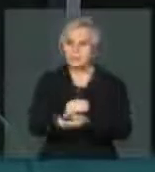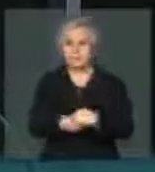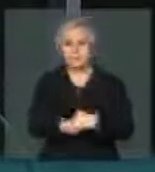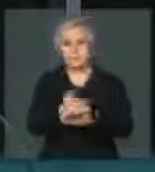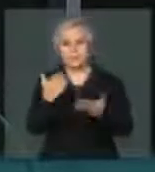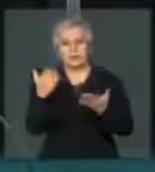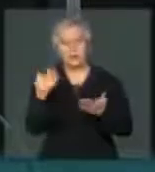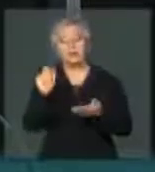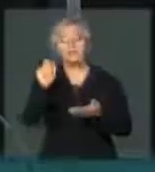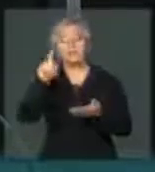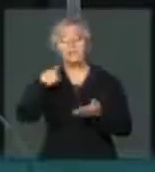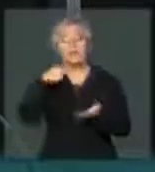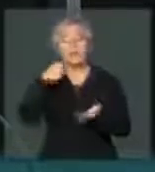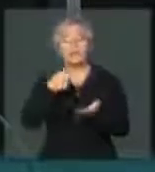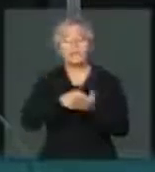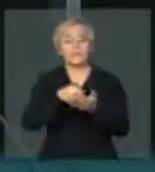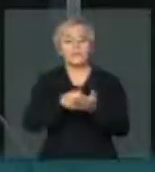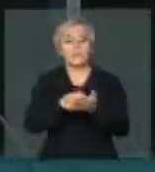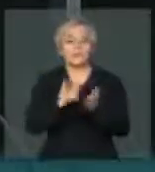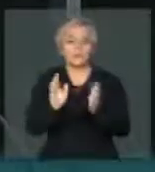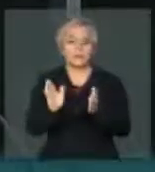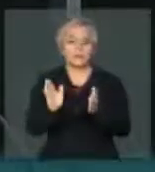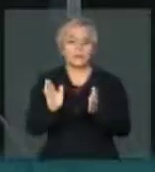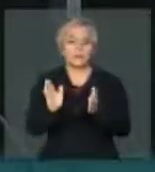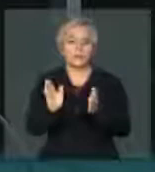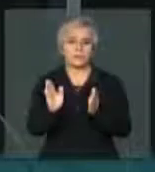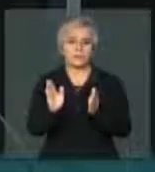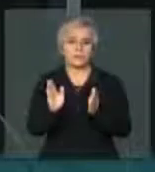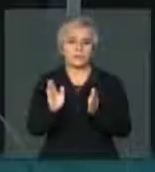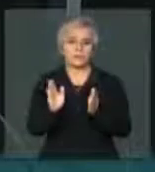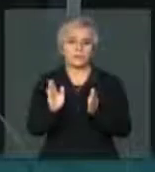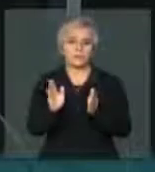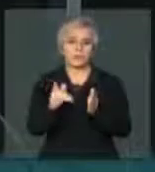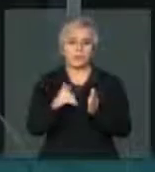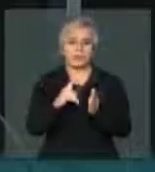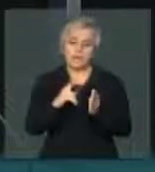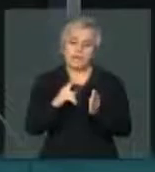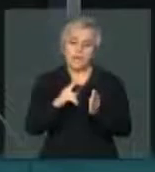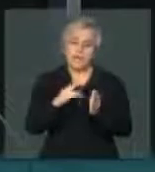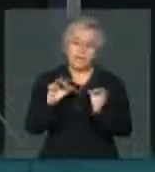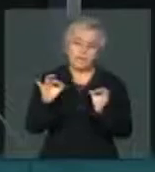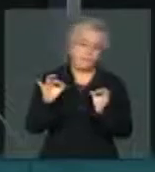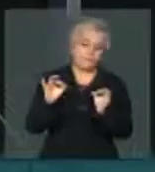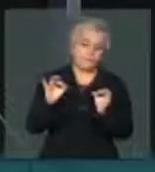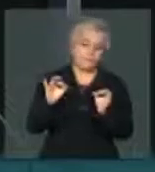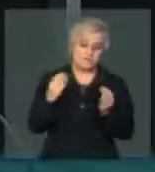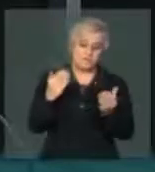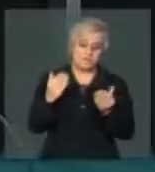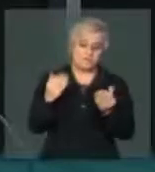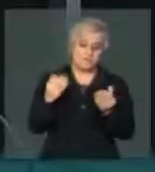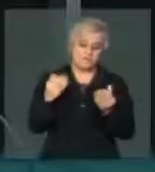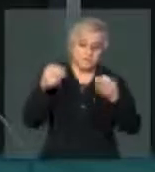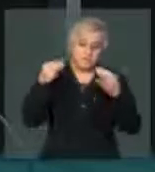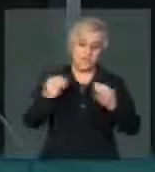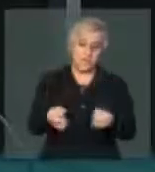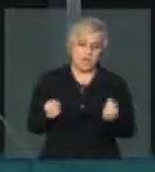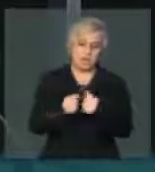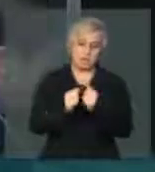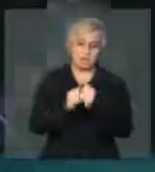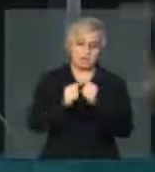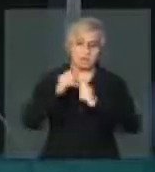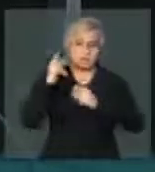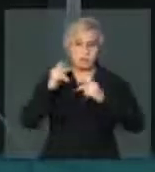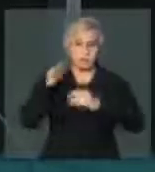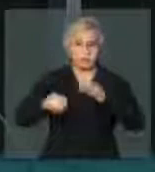é obrigatório? Estar quites nesse país burocrático com a justiça eleitoral. E estar quites